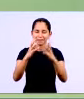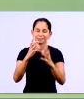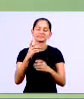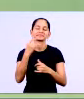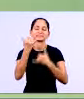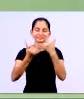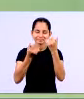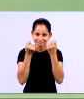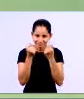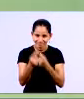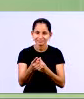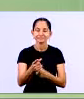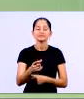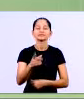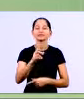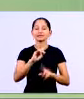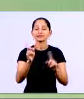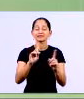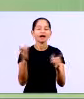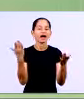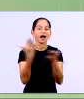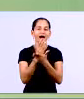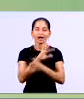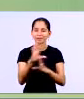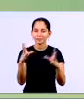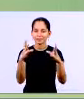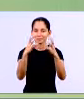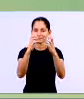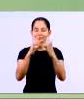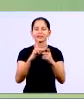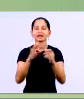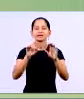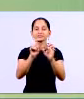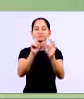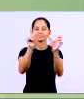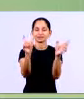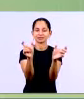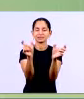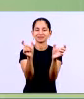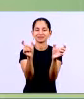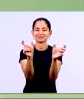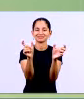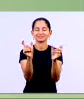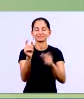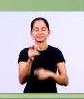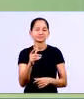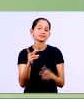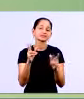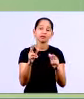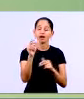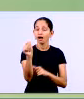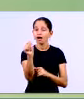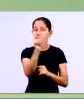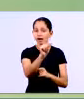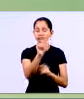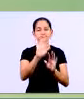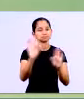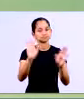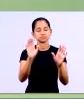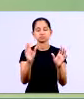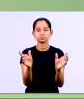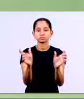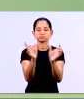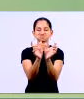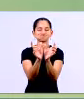fez? Separa. Vamos acabar com essa briga, certo, professora Tayane? Isso, então, vogais iguais, os